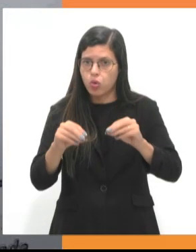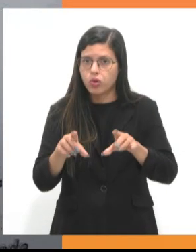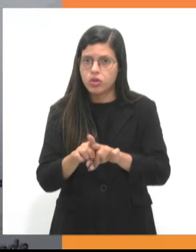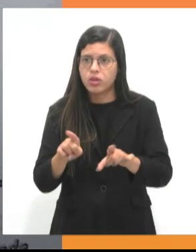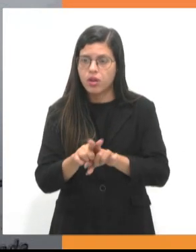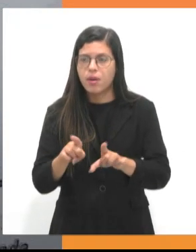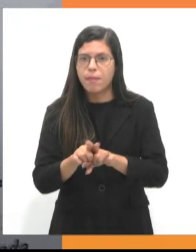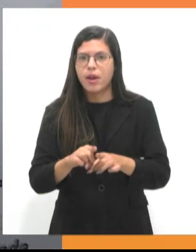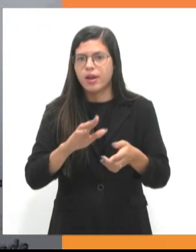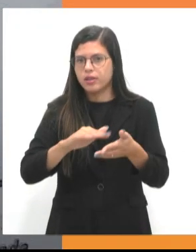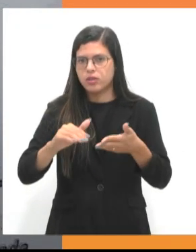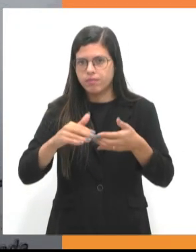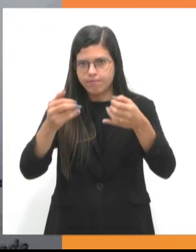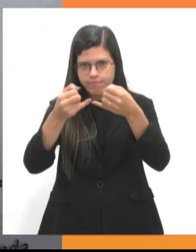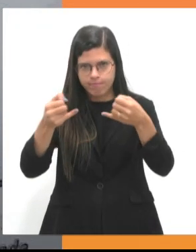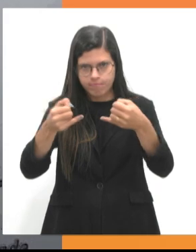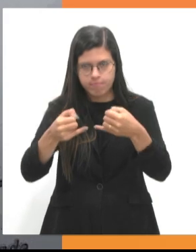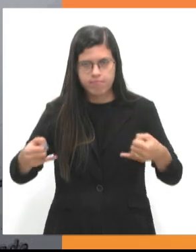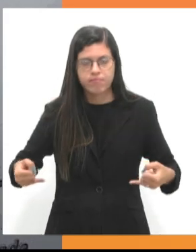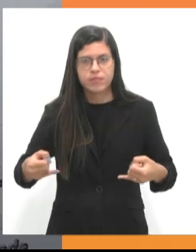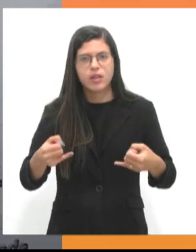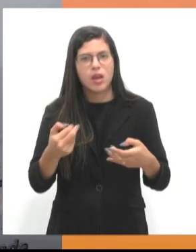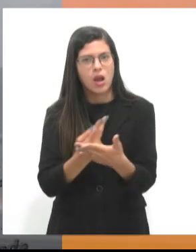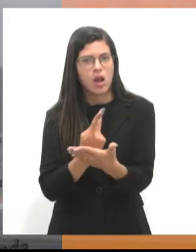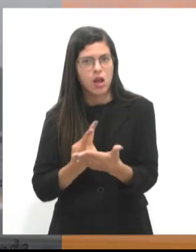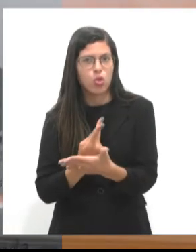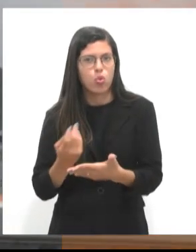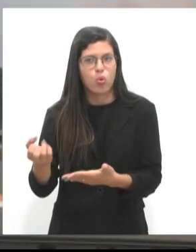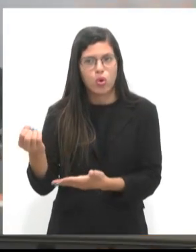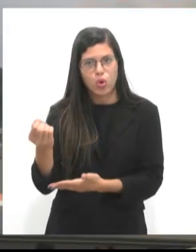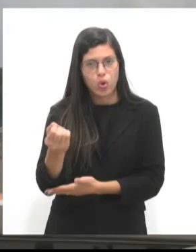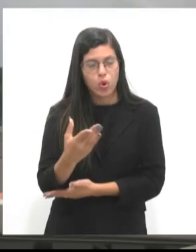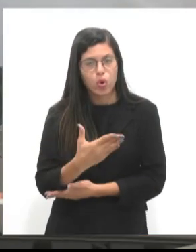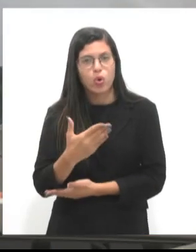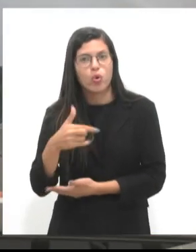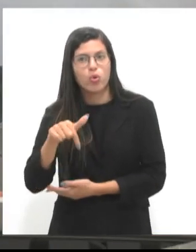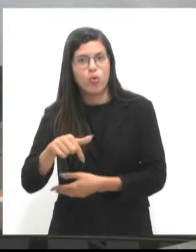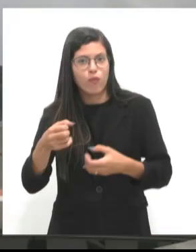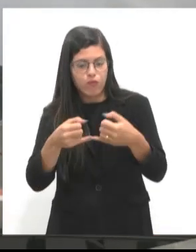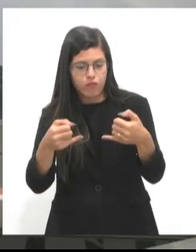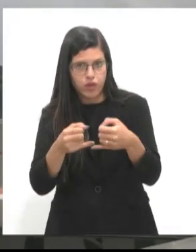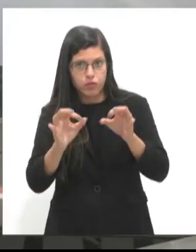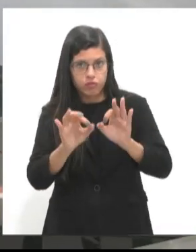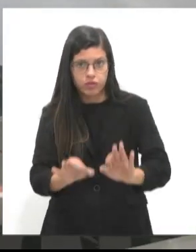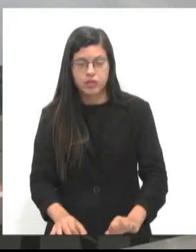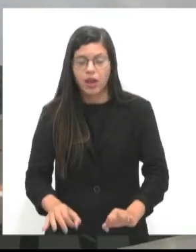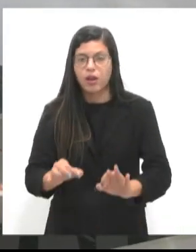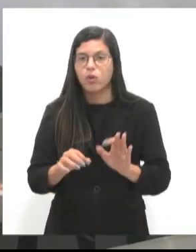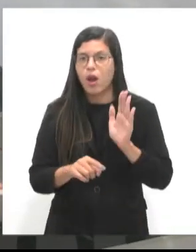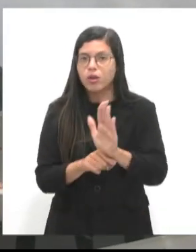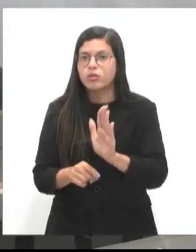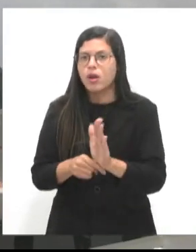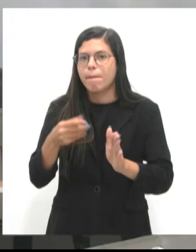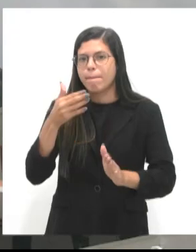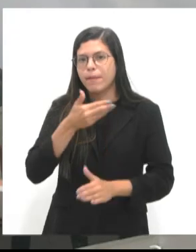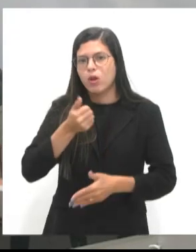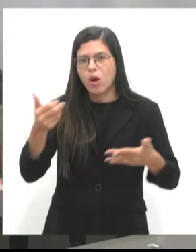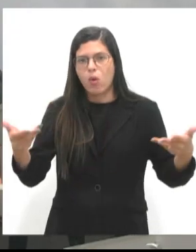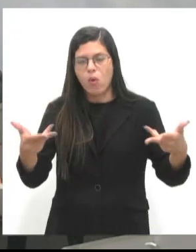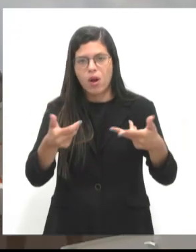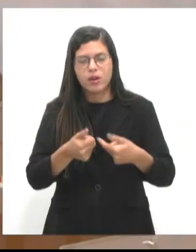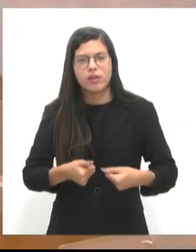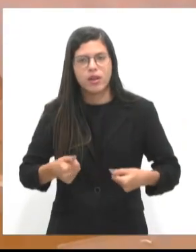dos cabos e fios obsoletos e as novas instalações feitas de maneira correta irão contribuir para a melhoria da qualidade do serviço